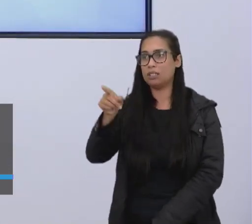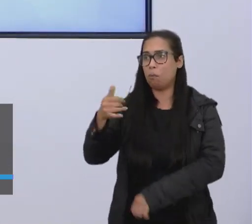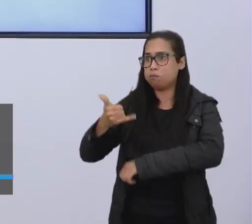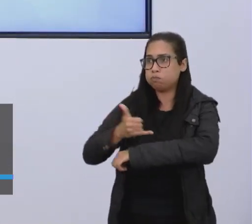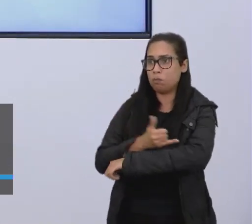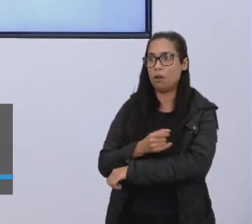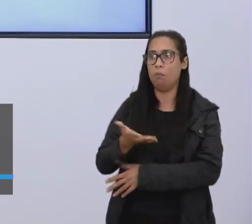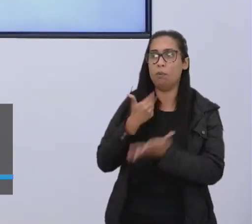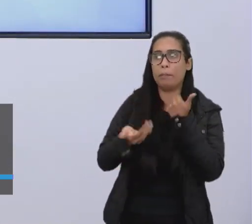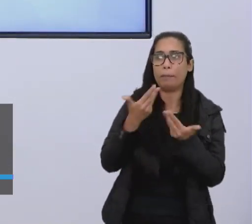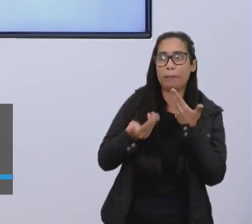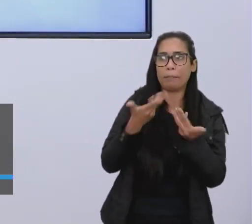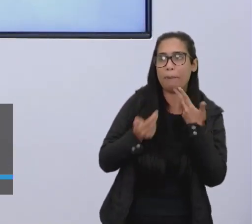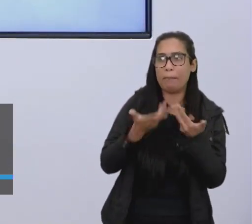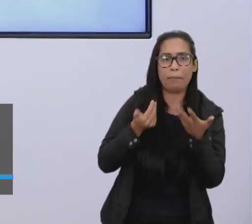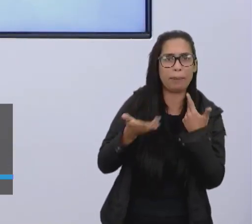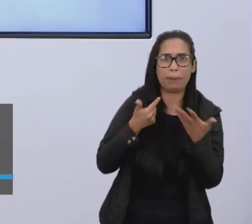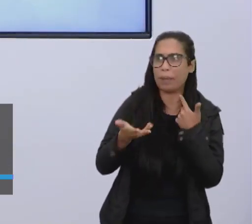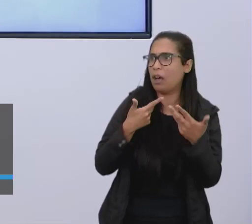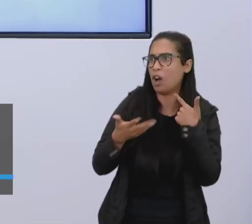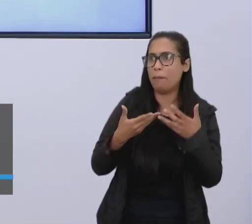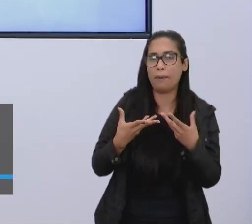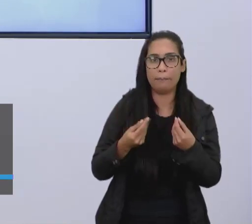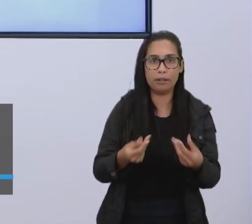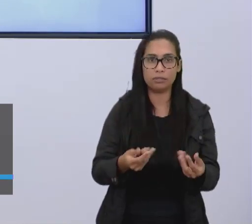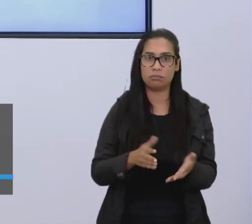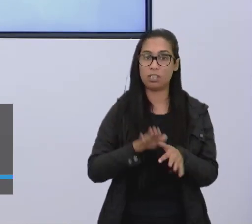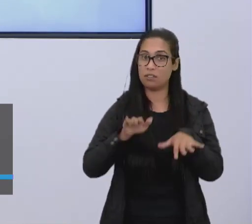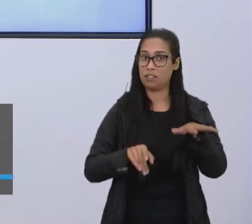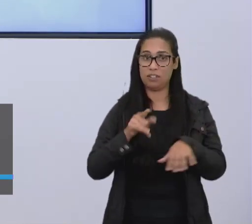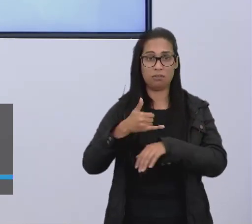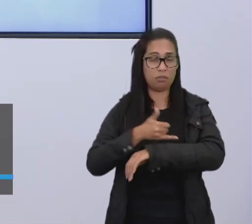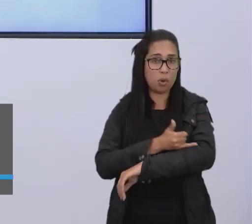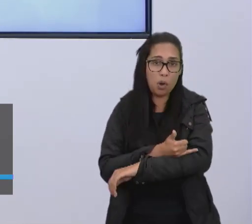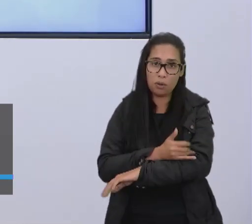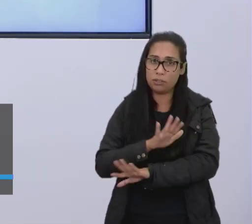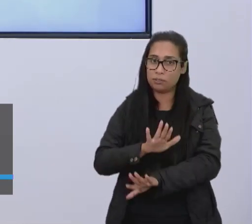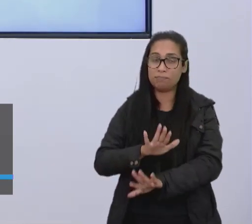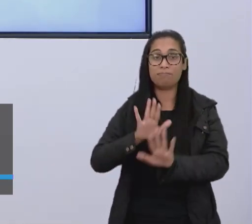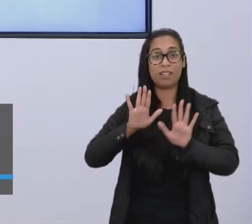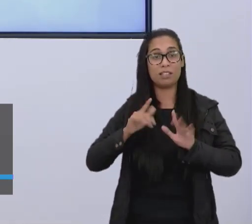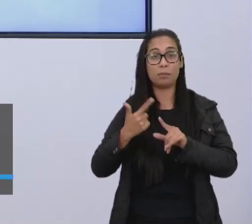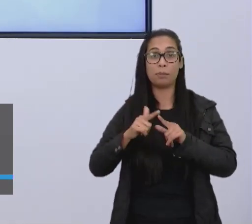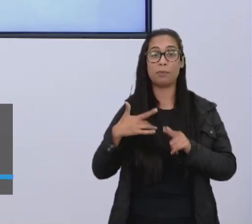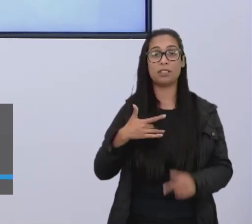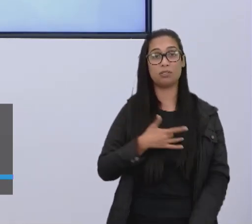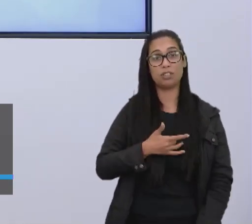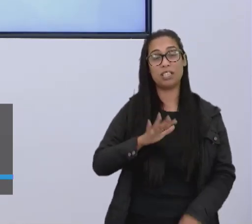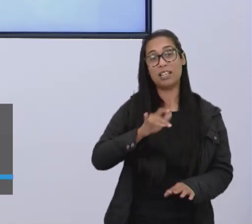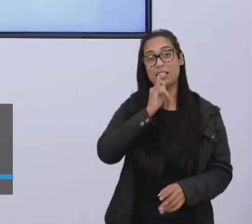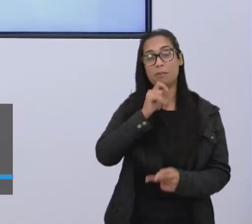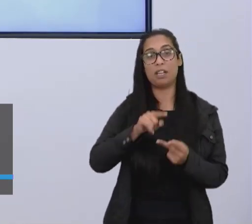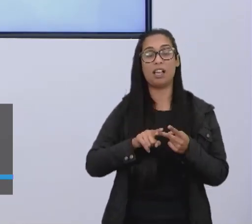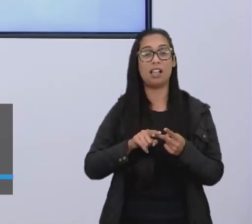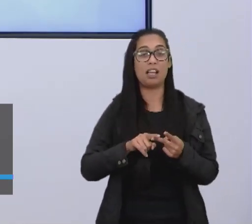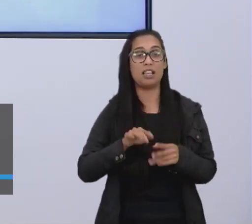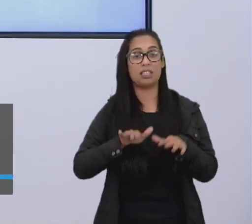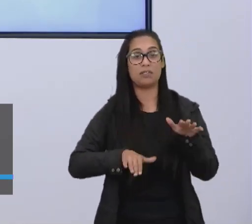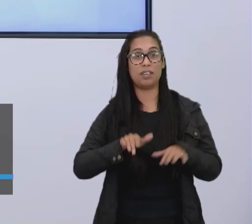Não. Você é uma pessoa que não é saudável e tem problemas de saúde e você pá.